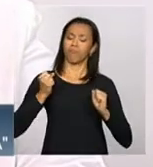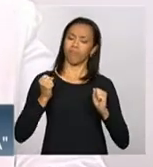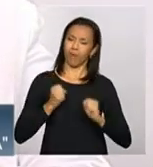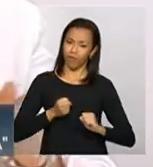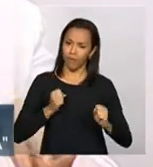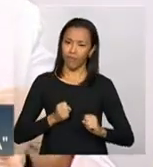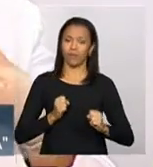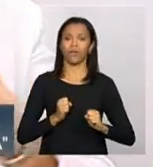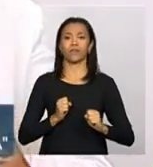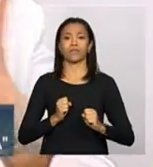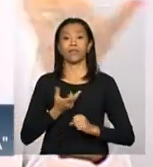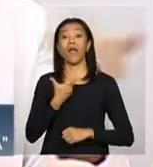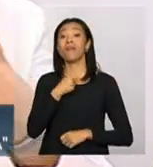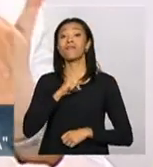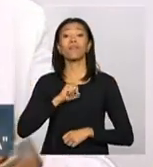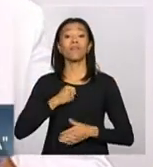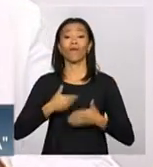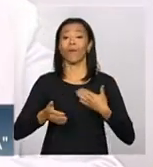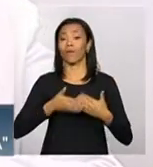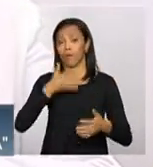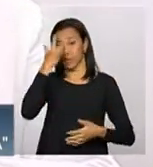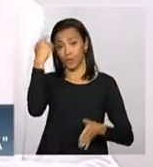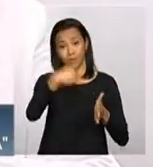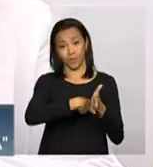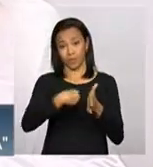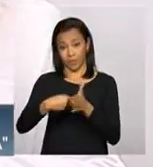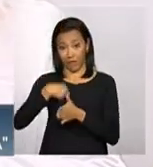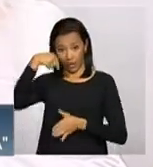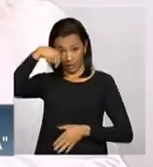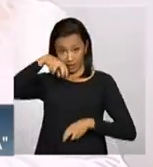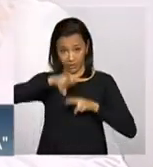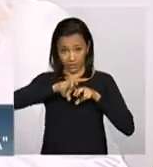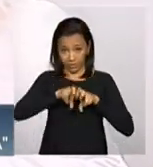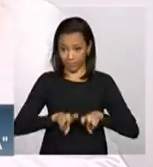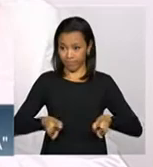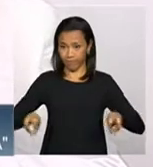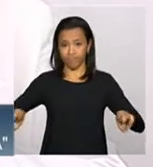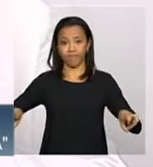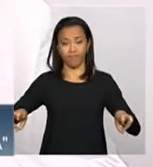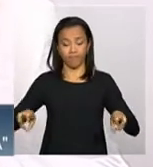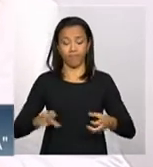a pergunta a quem quiser, aqui da mesa, e